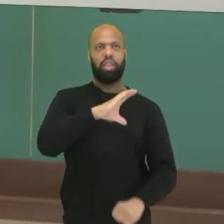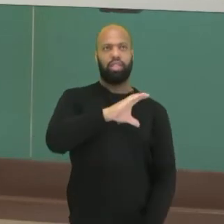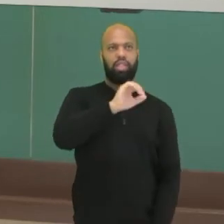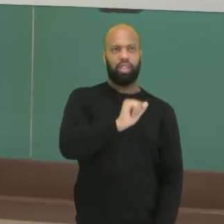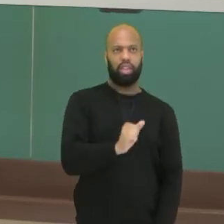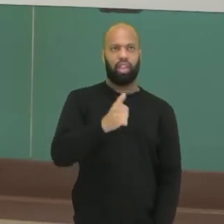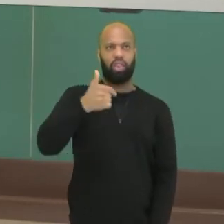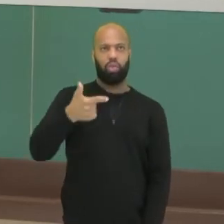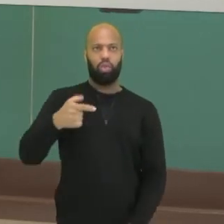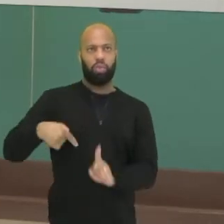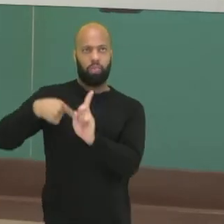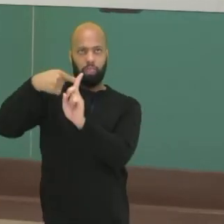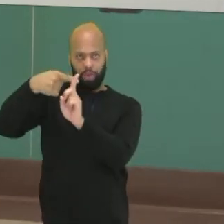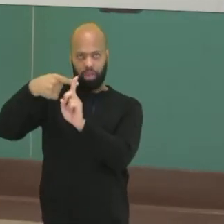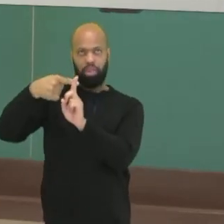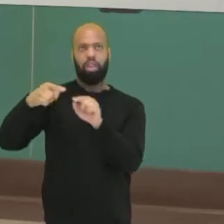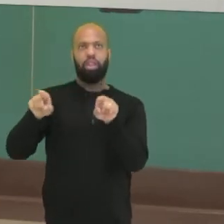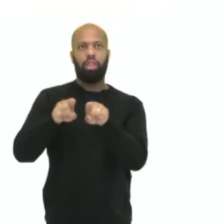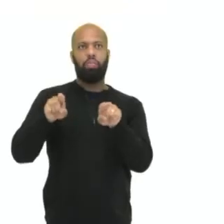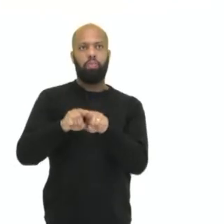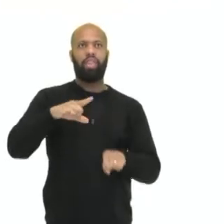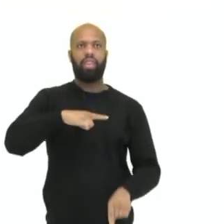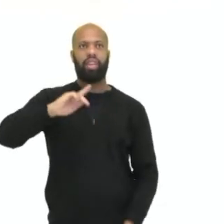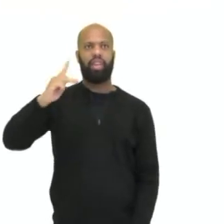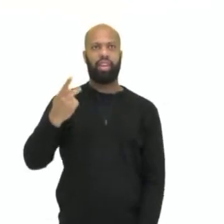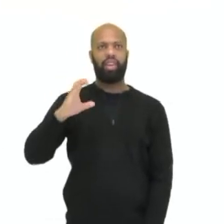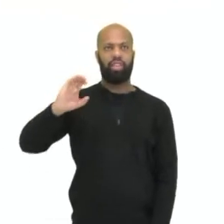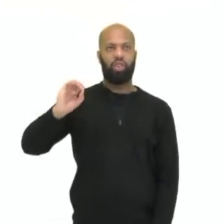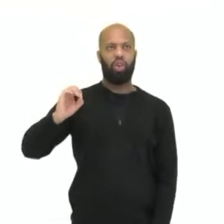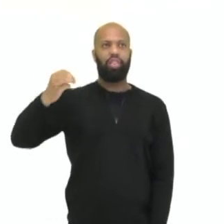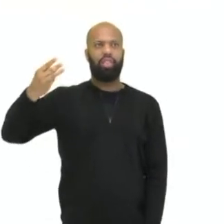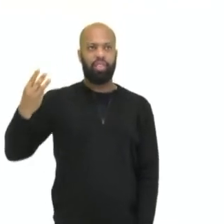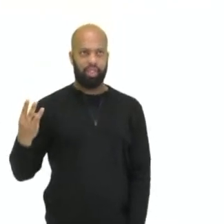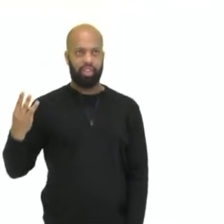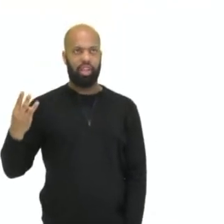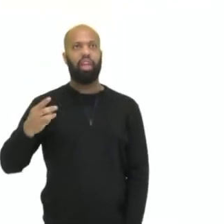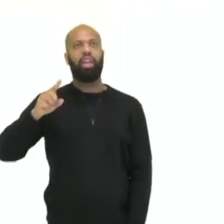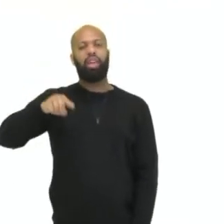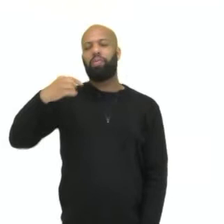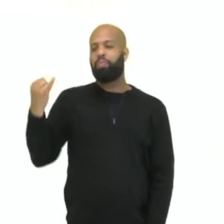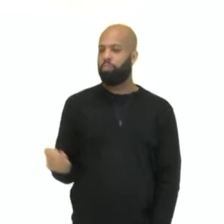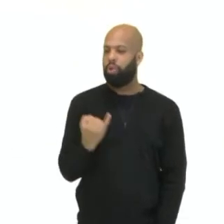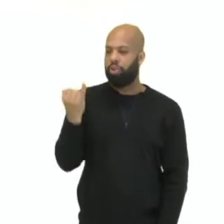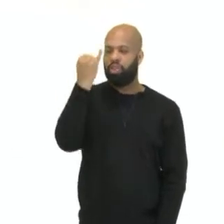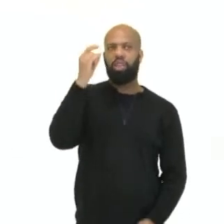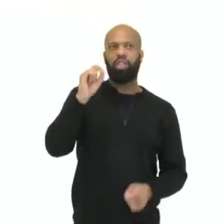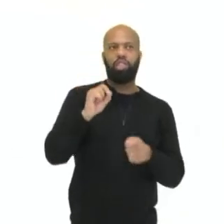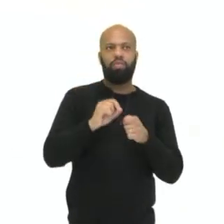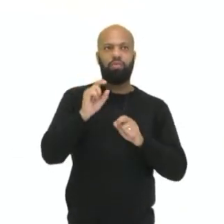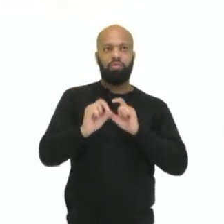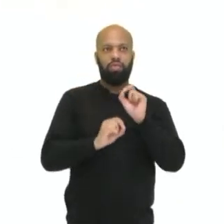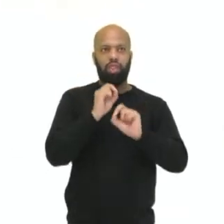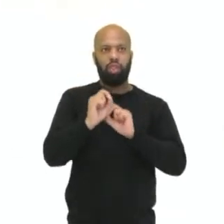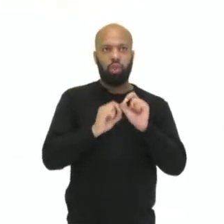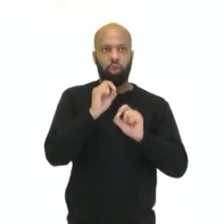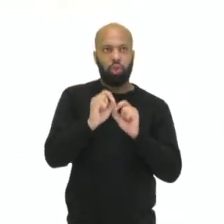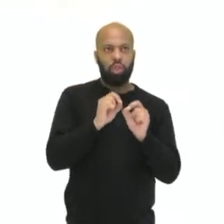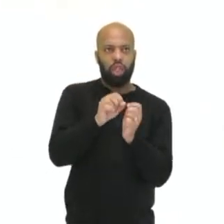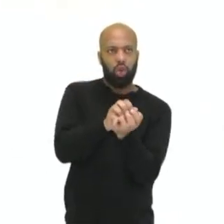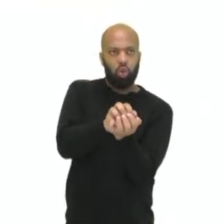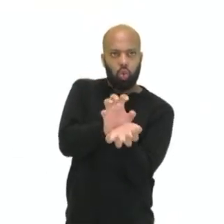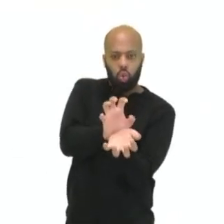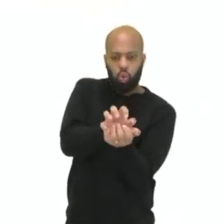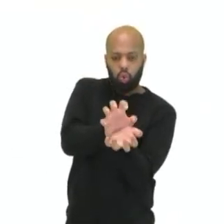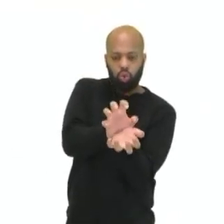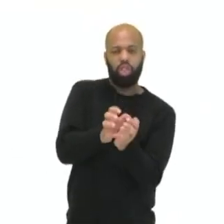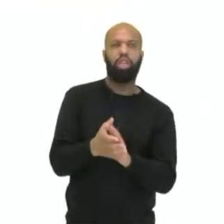CA2+, íons cálcio, né, e HCO3, que são importantes na formação de conchas. O gás carbônico pode ainda ser